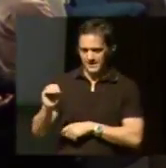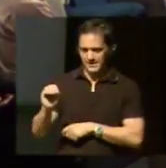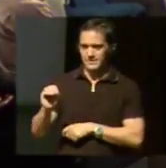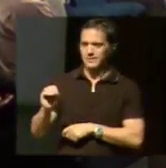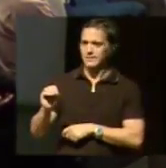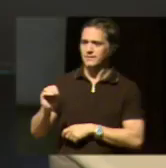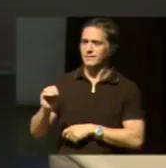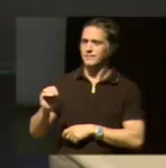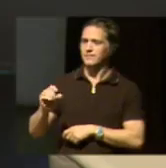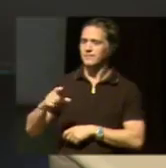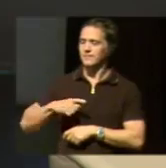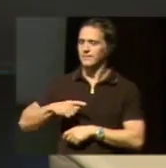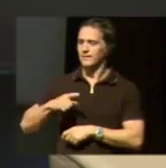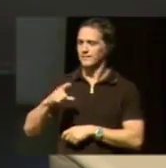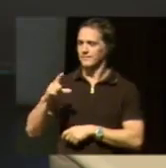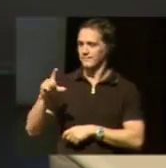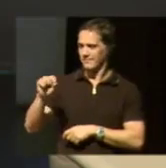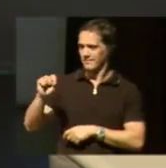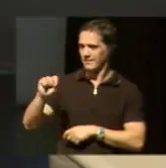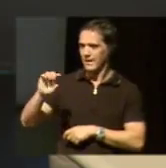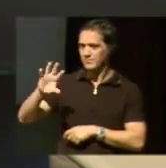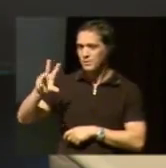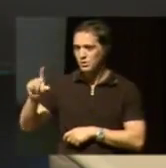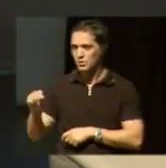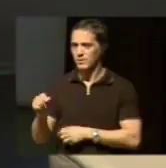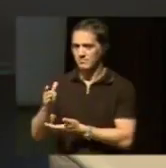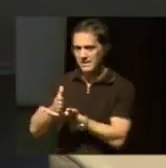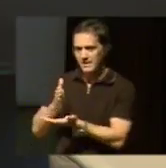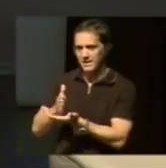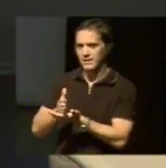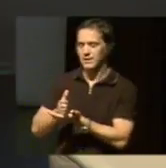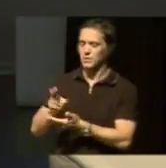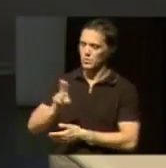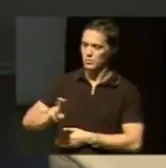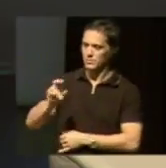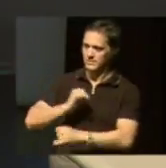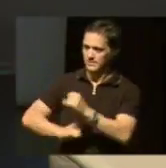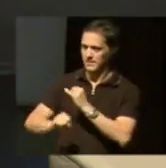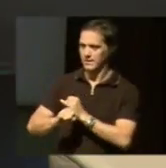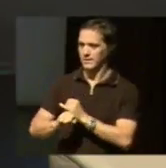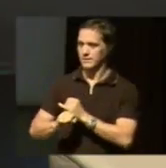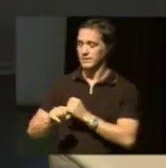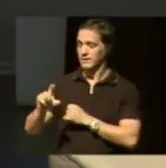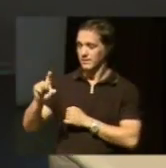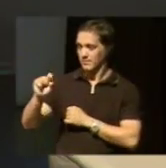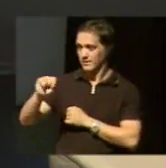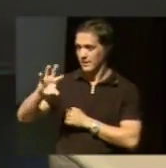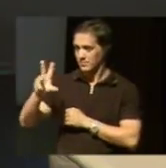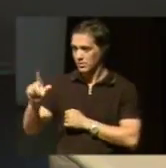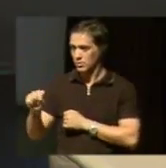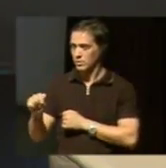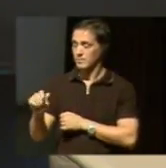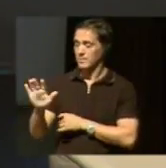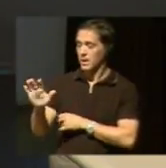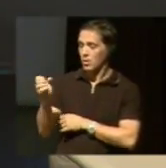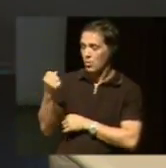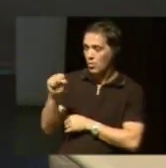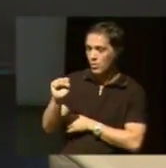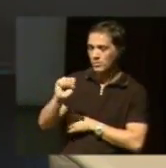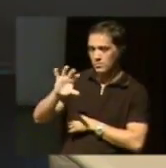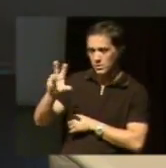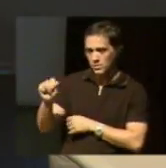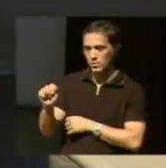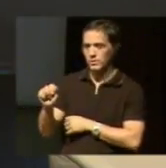na Alemanha, 10 milhões, a metade deles utiliza a internet. Desses 10 milhões, 8 milhões, porém, estão